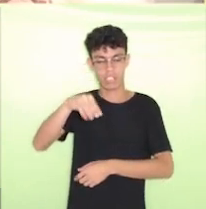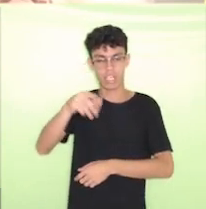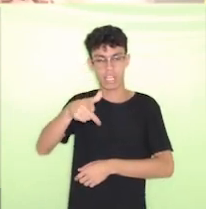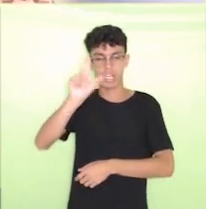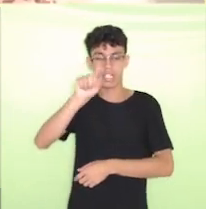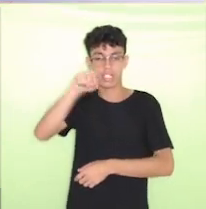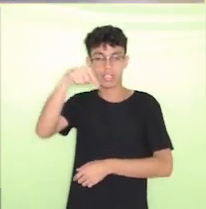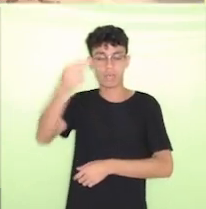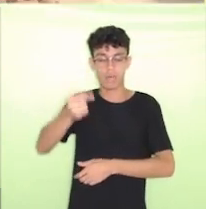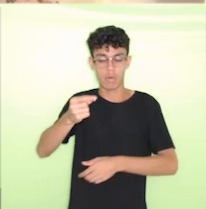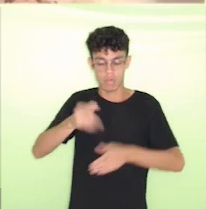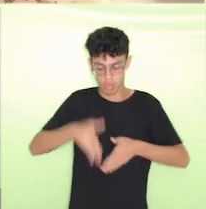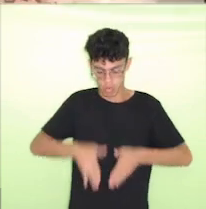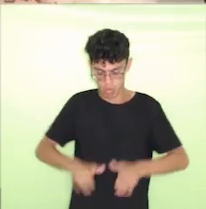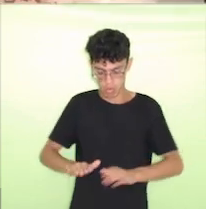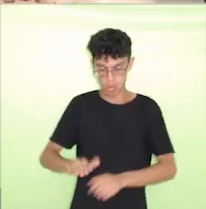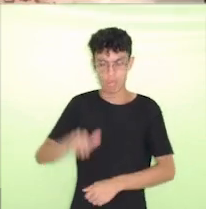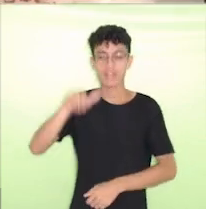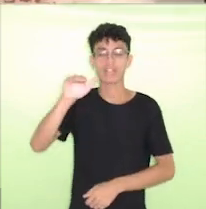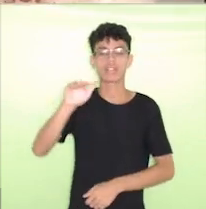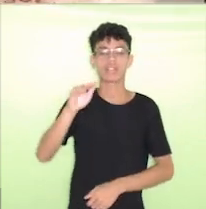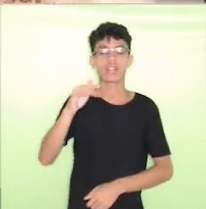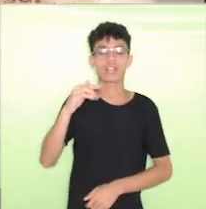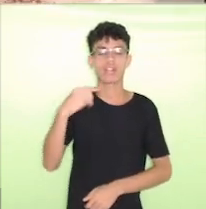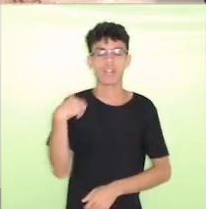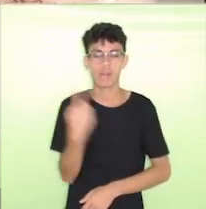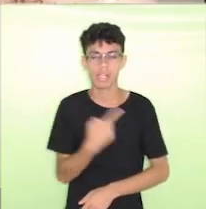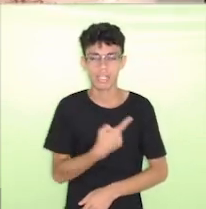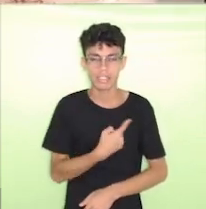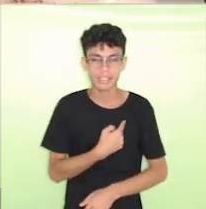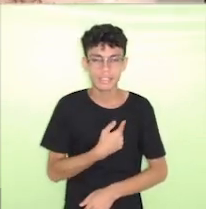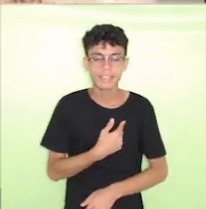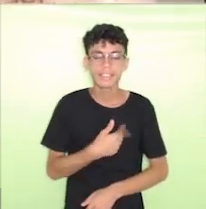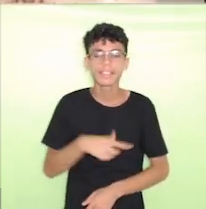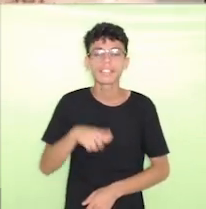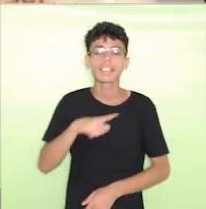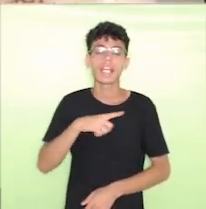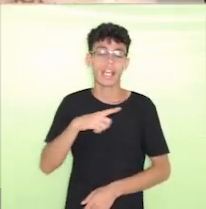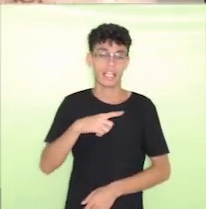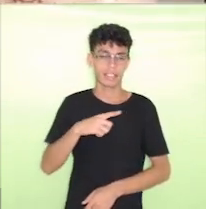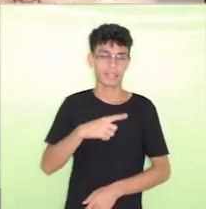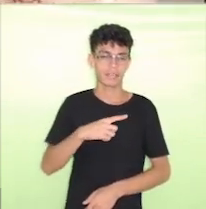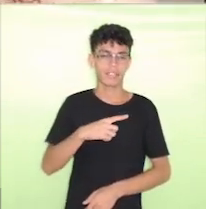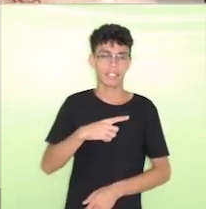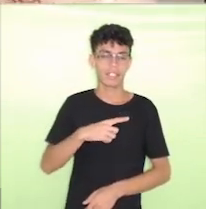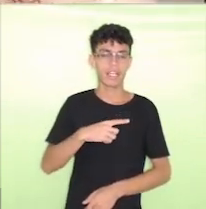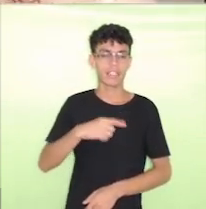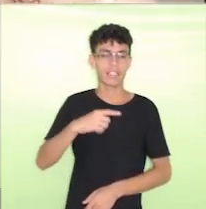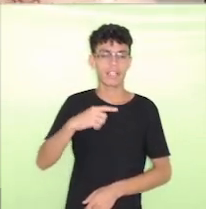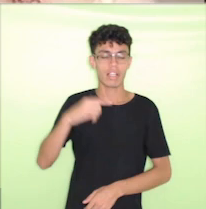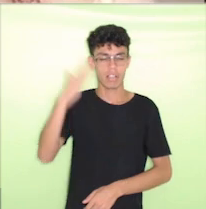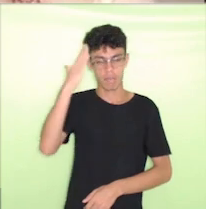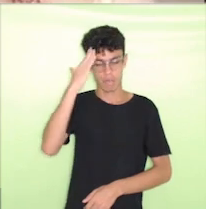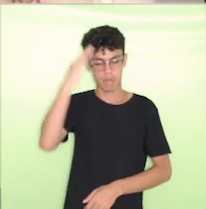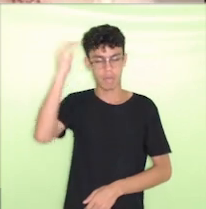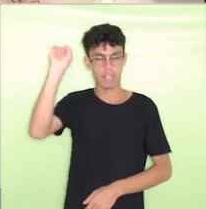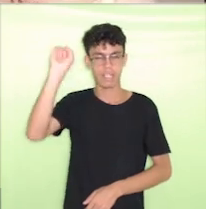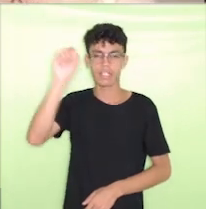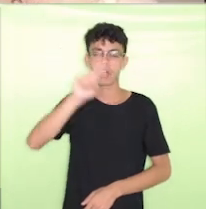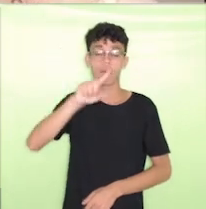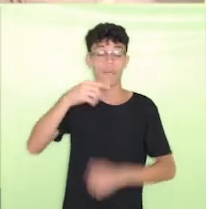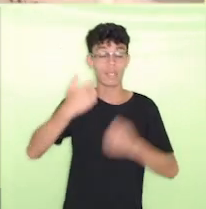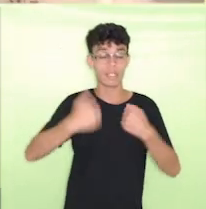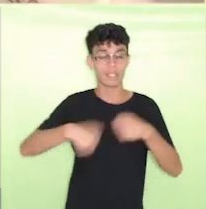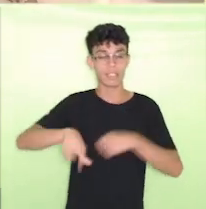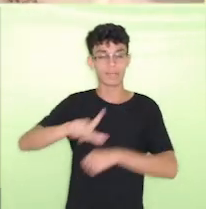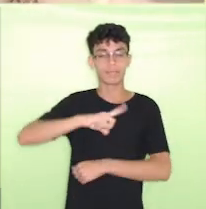parto. Não nos cabe o julgamento dessas revelações. É preciso ter fé. Mas